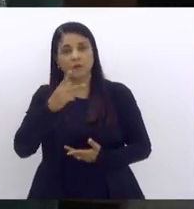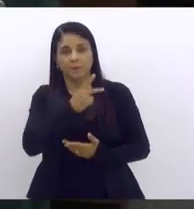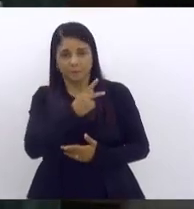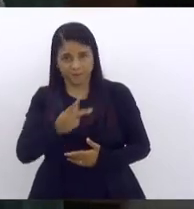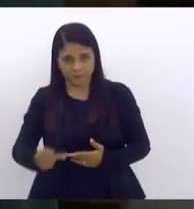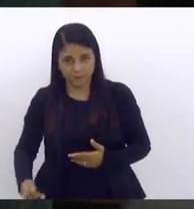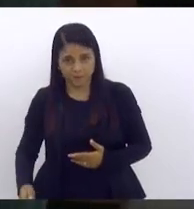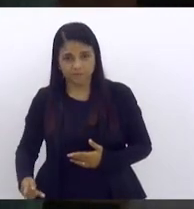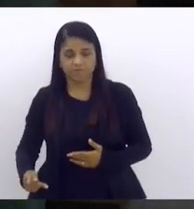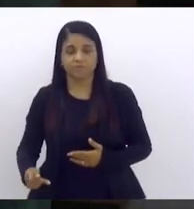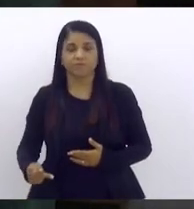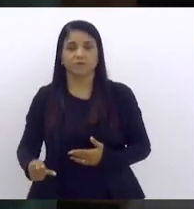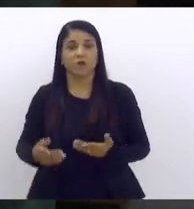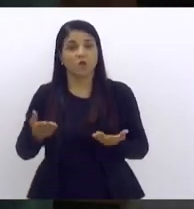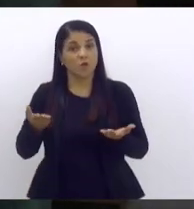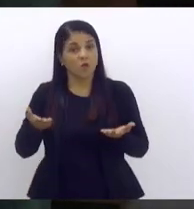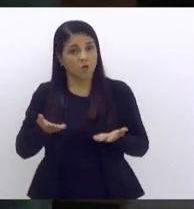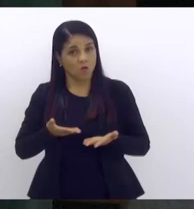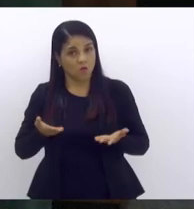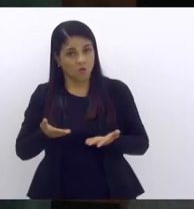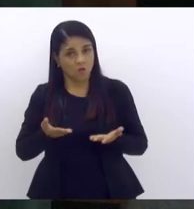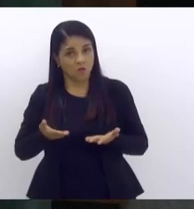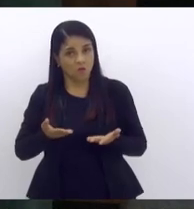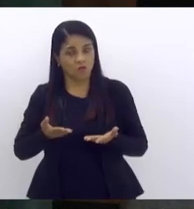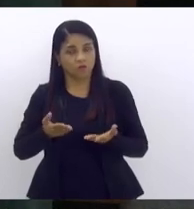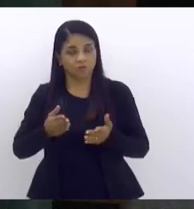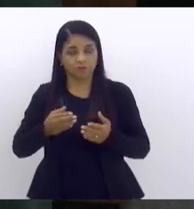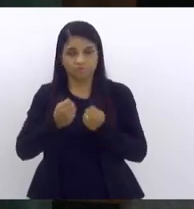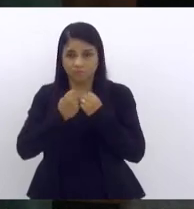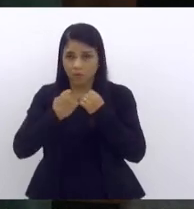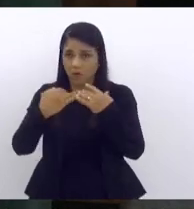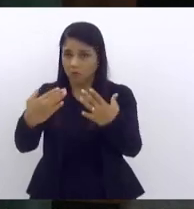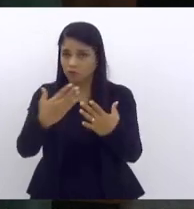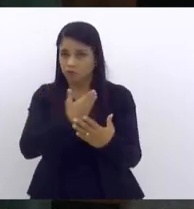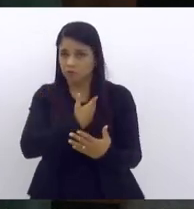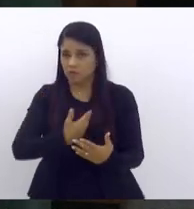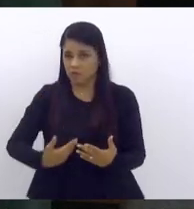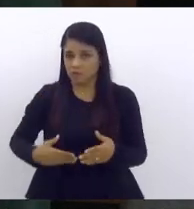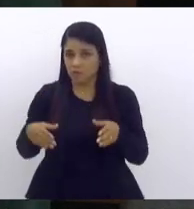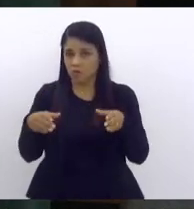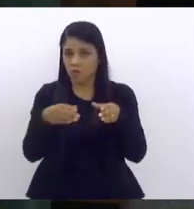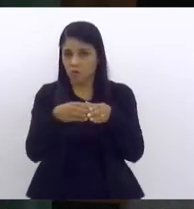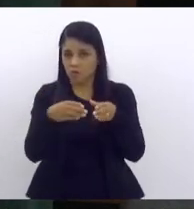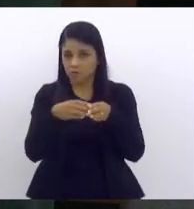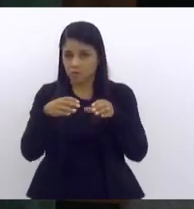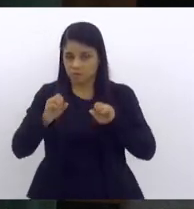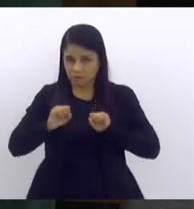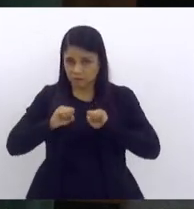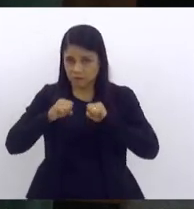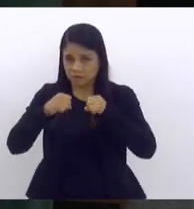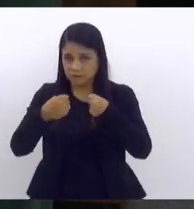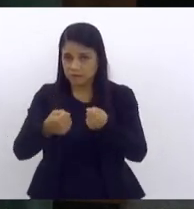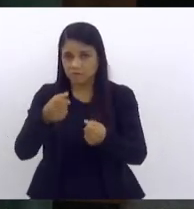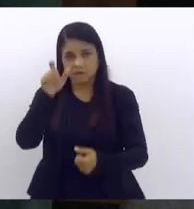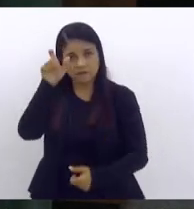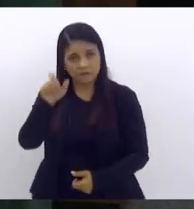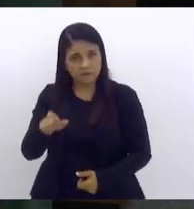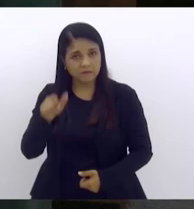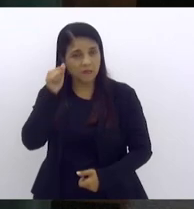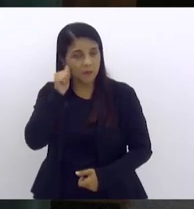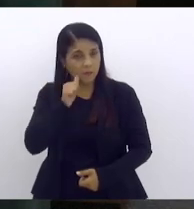Senhora presidenta, só para ressaltar que hoje realizamos uma audiência pública no âmbito da Comissão de Defesa da Mulher